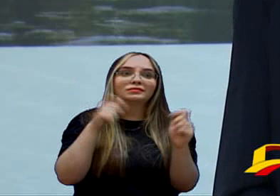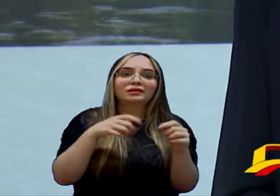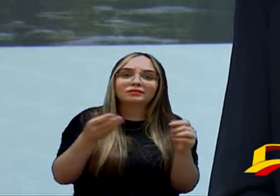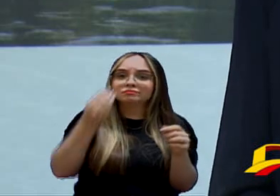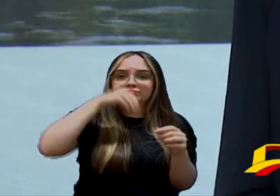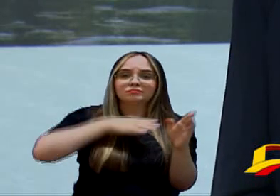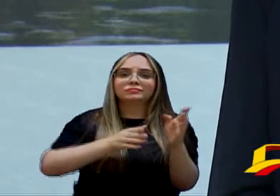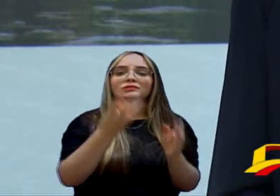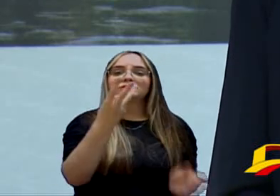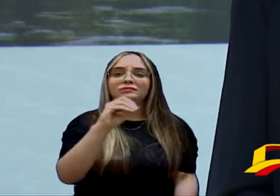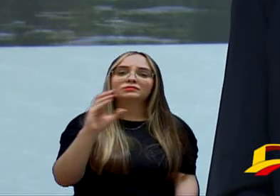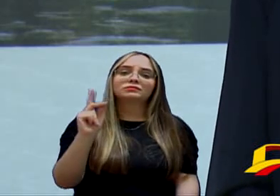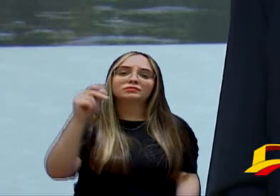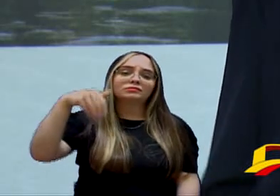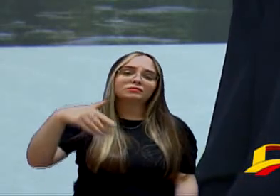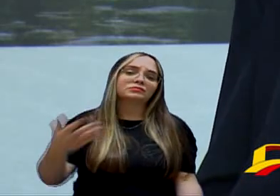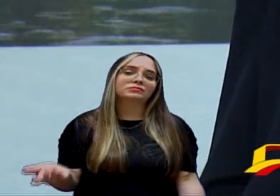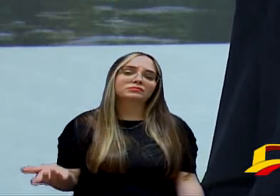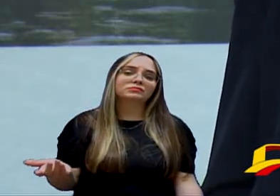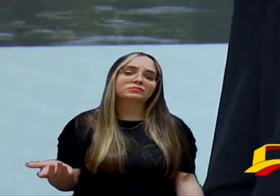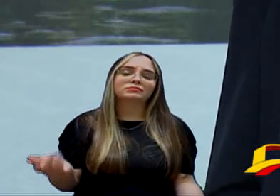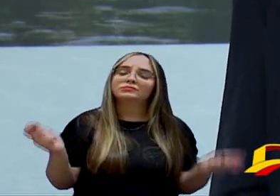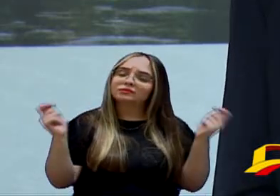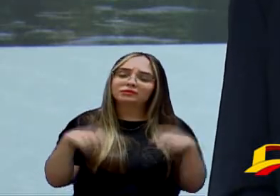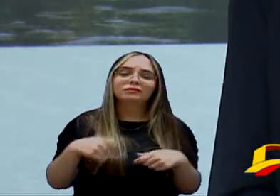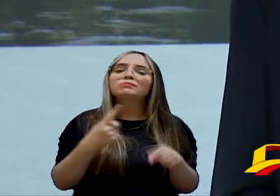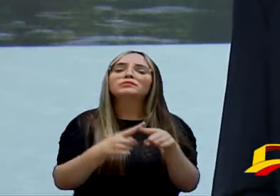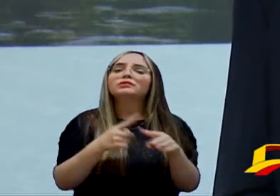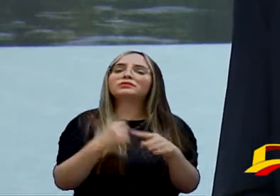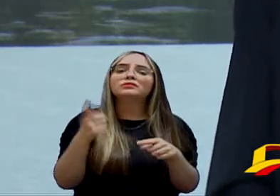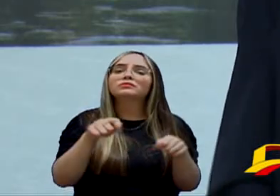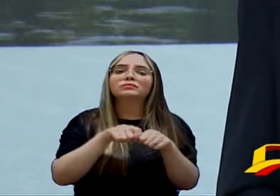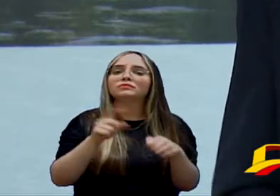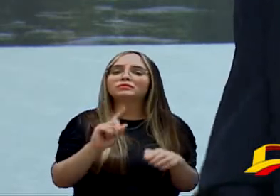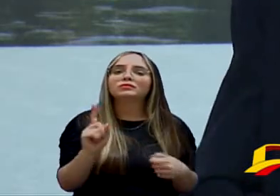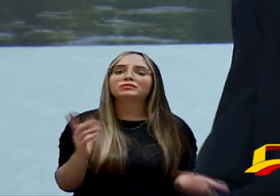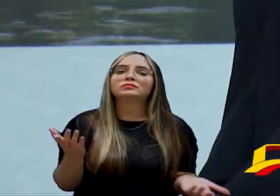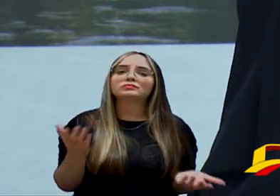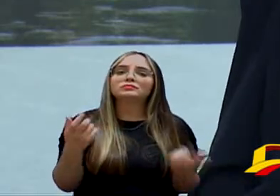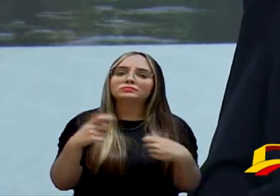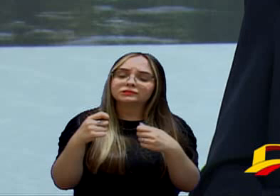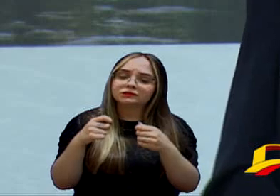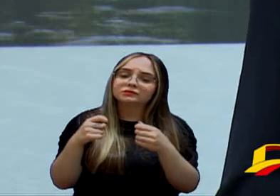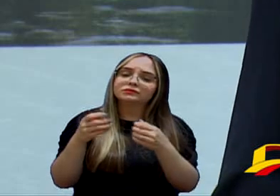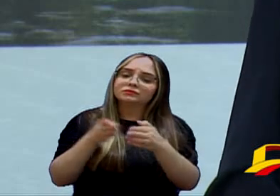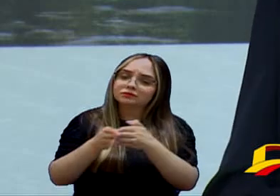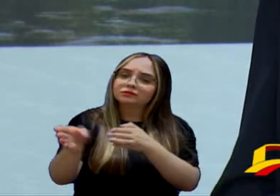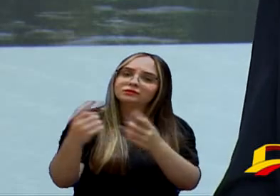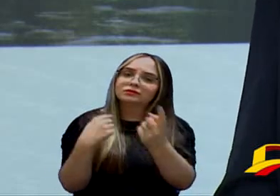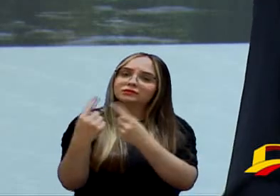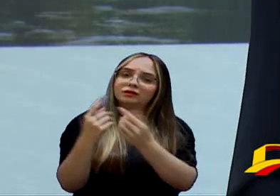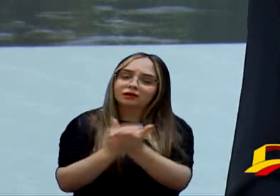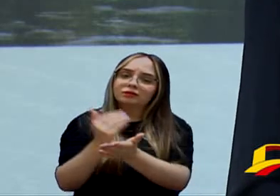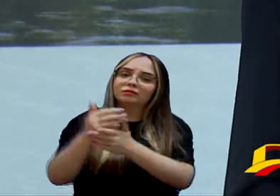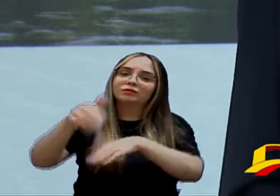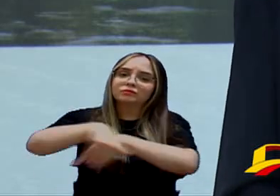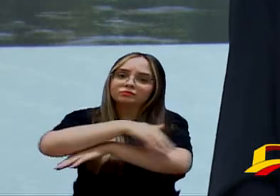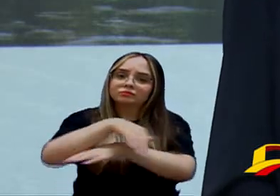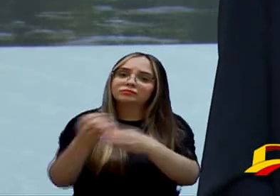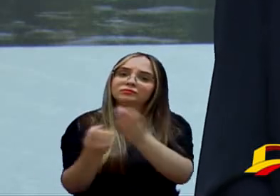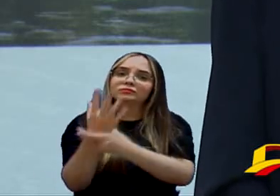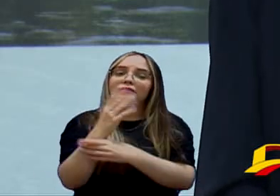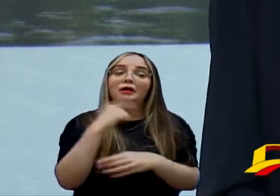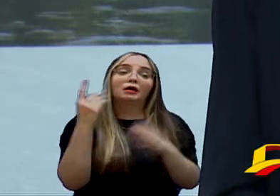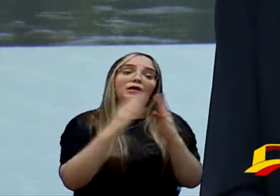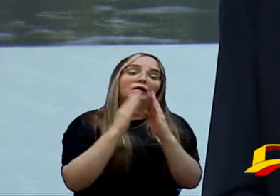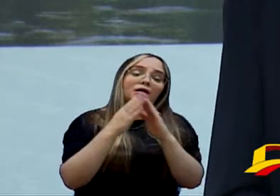metros de acesso Vereador eu não entendo porque essa dificuldade ah mas os vereadores os moradores preferem